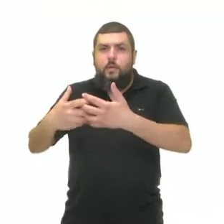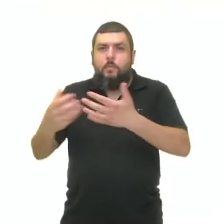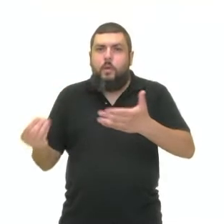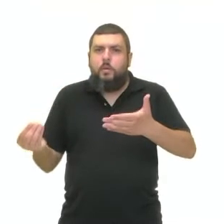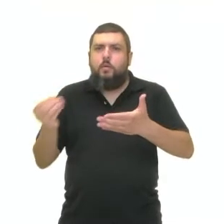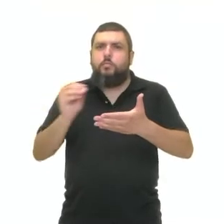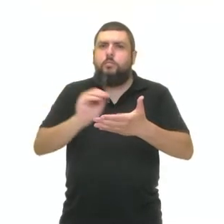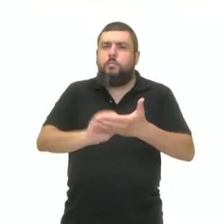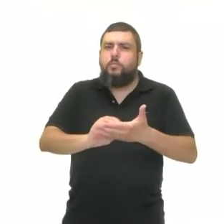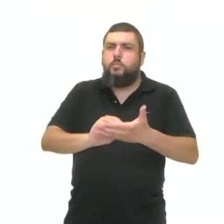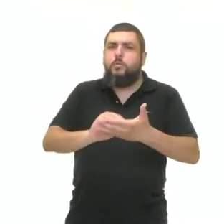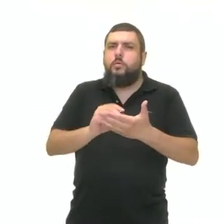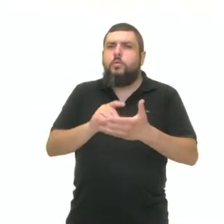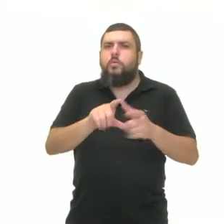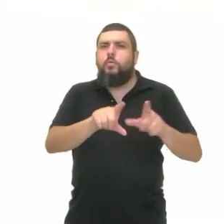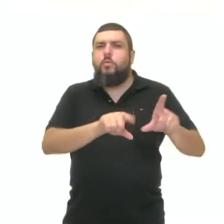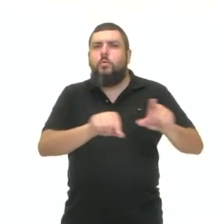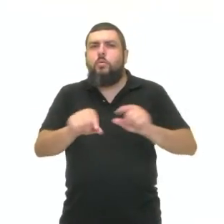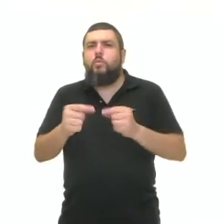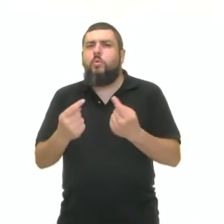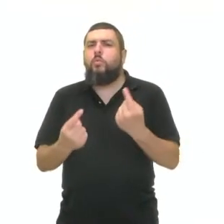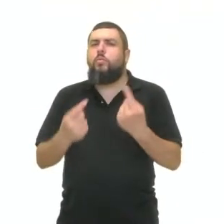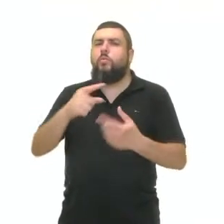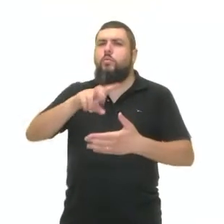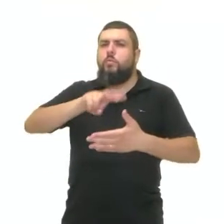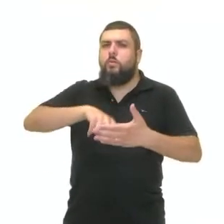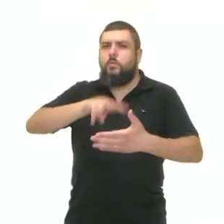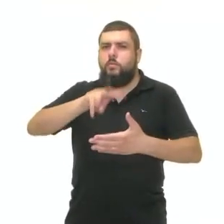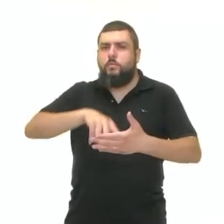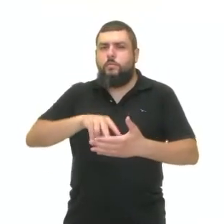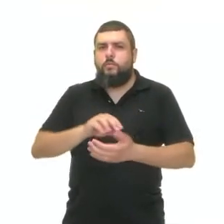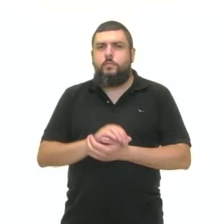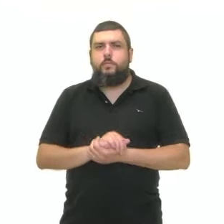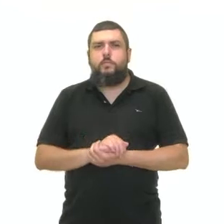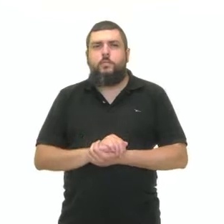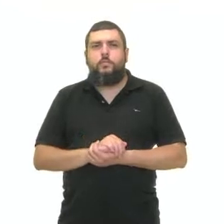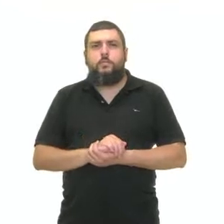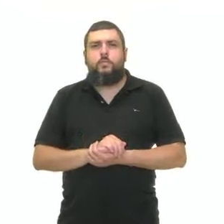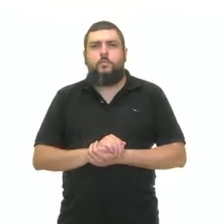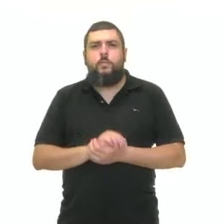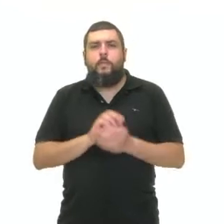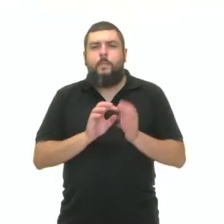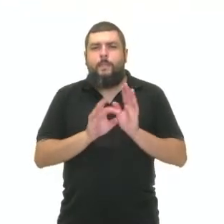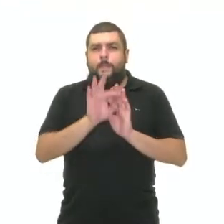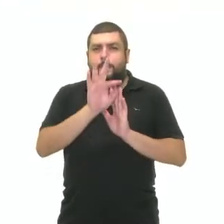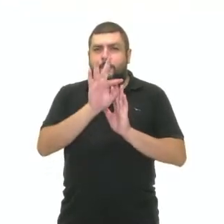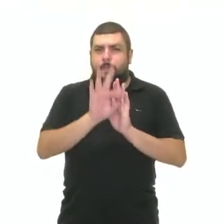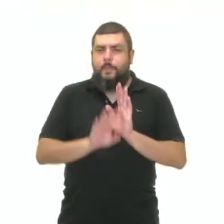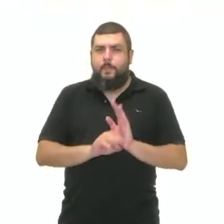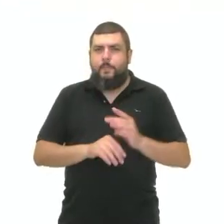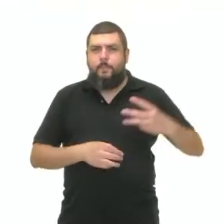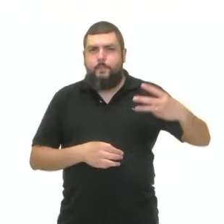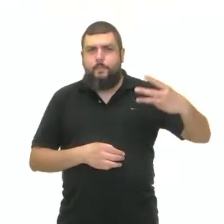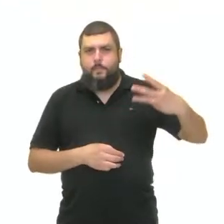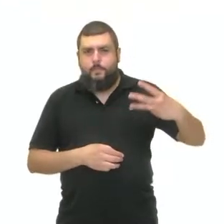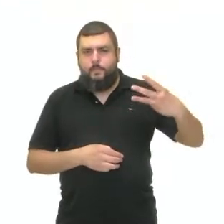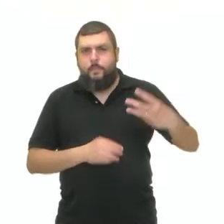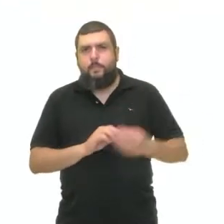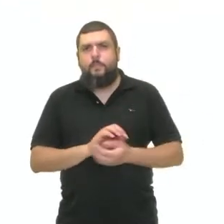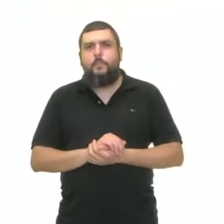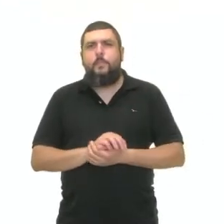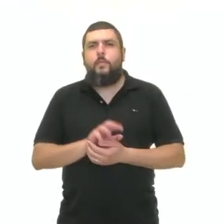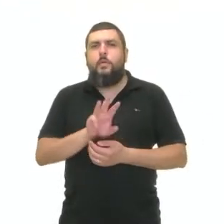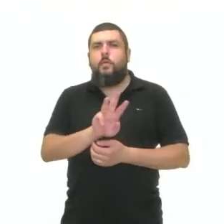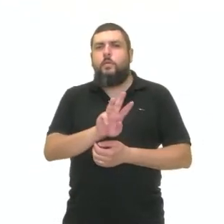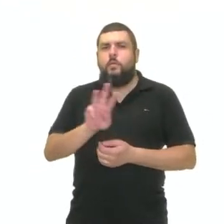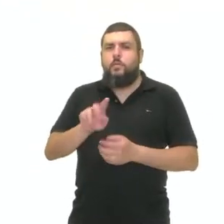ou não ser lida. Chegamos ao texto motivador 3, disponível no site do IBGE, né? Aliás, uma